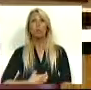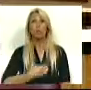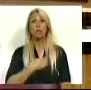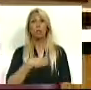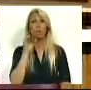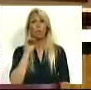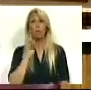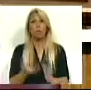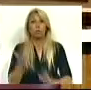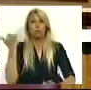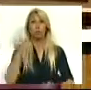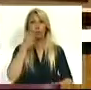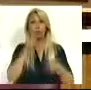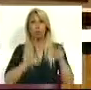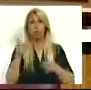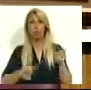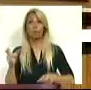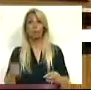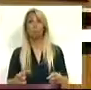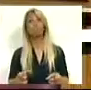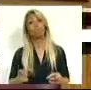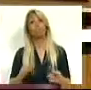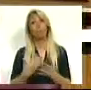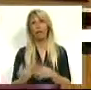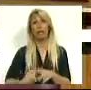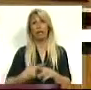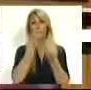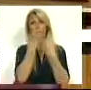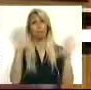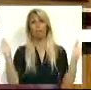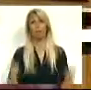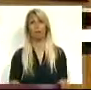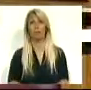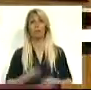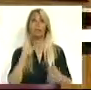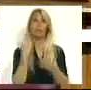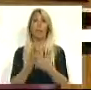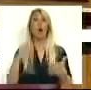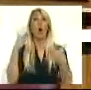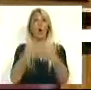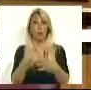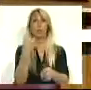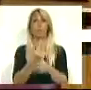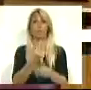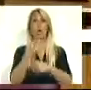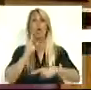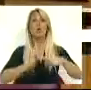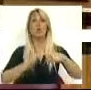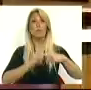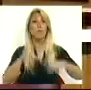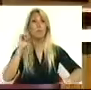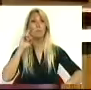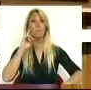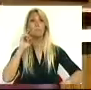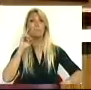de desvalorização das populações, o que se torna desmotivador e, para além disso, um obstáculo até ao sucesso da